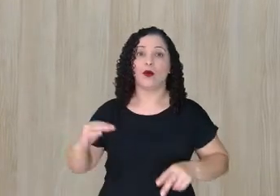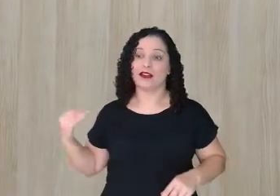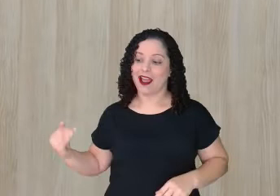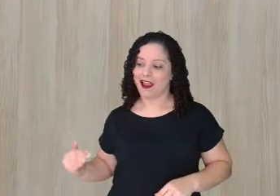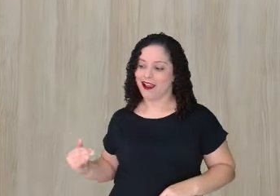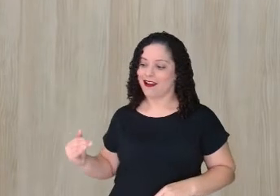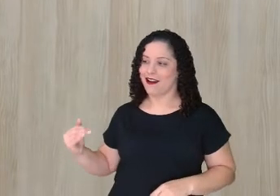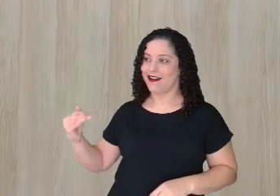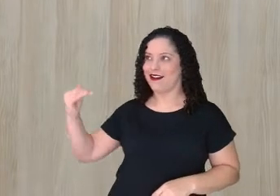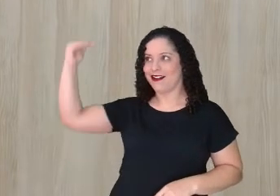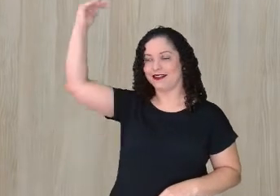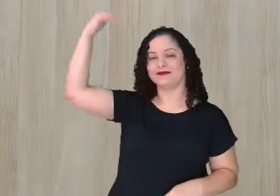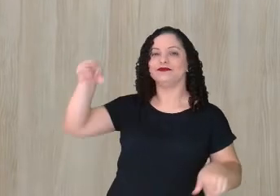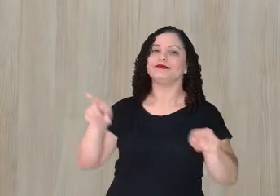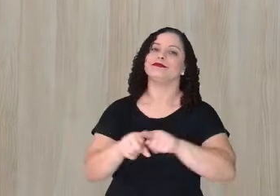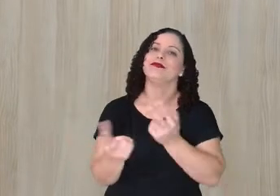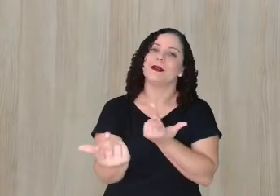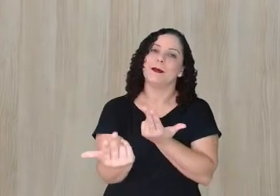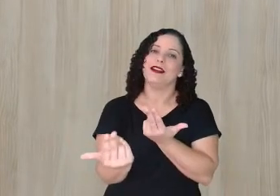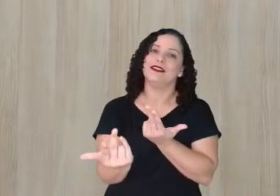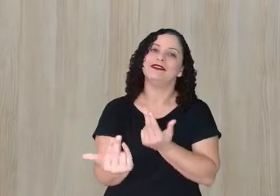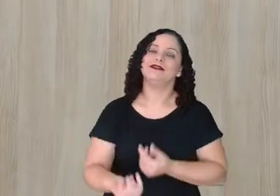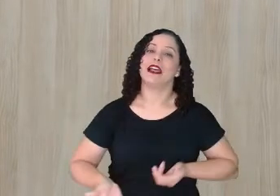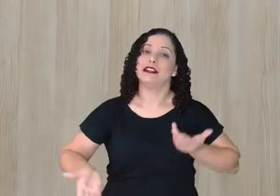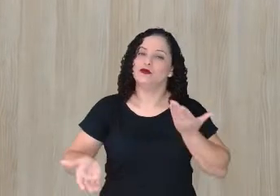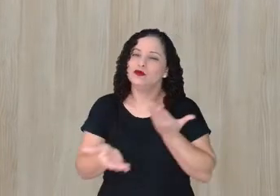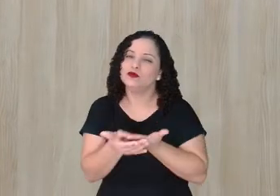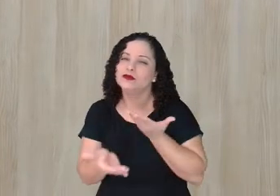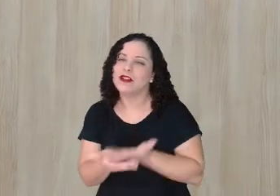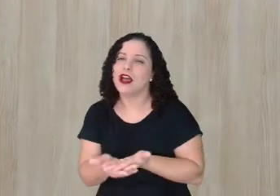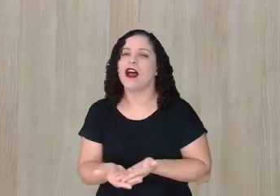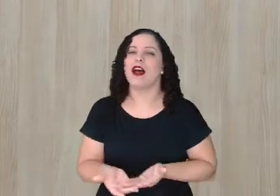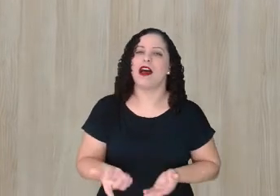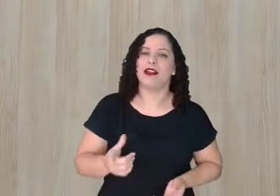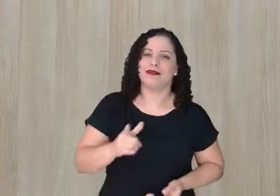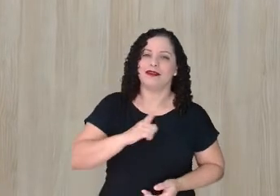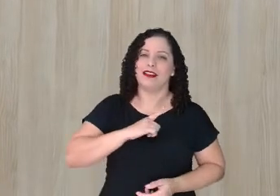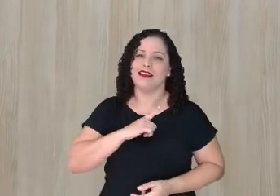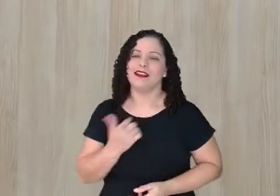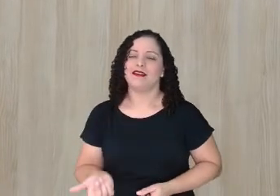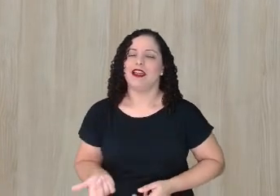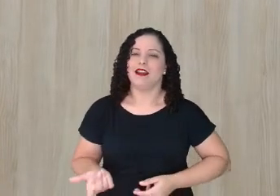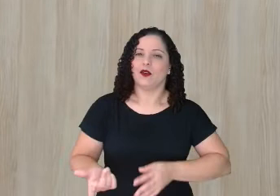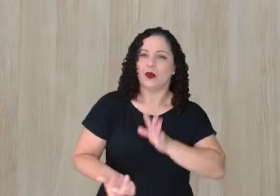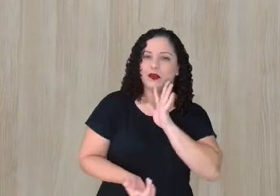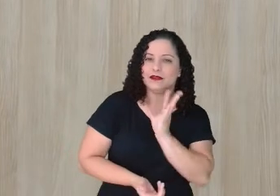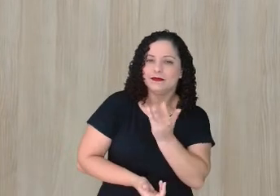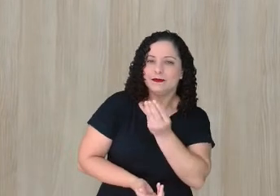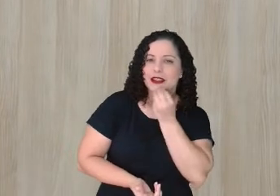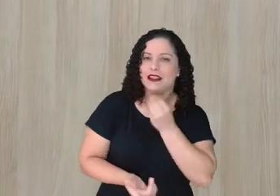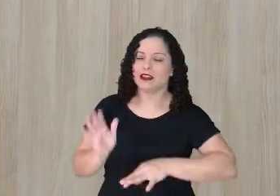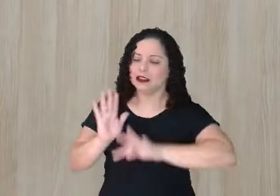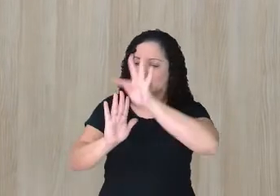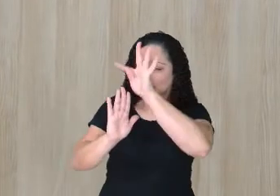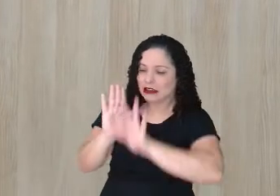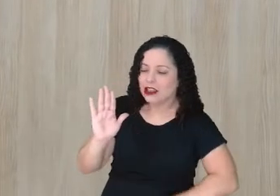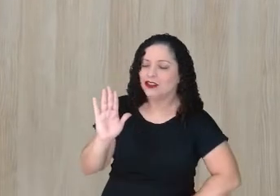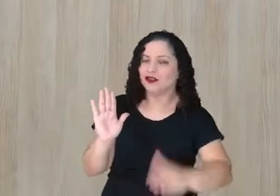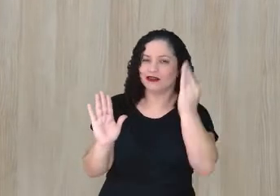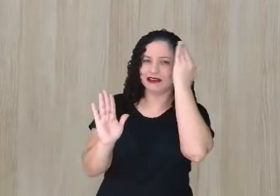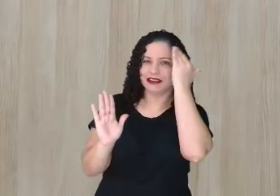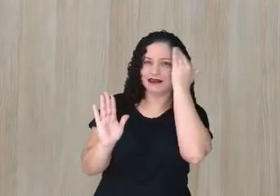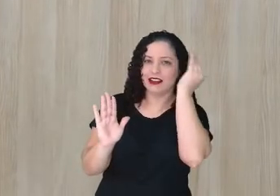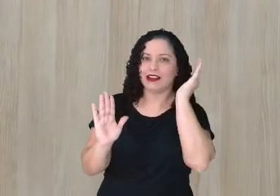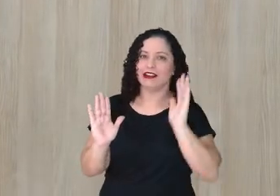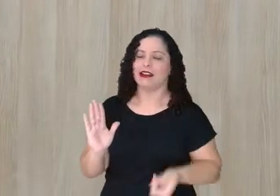também dói. Requer leitura, escrita, interpretação textual. Por isso que eu vou falar de